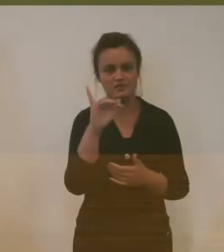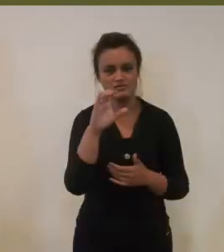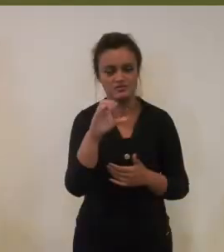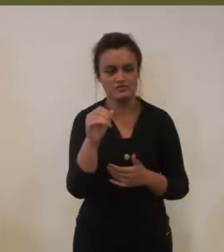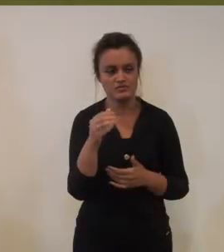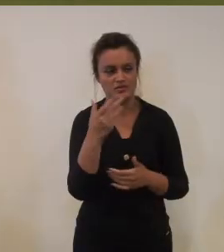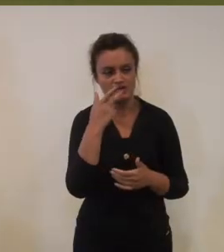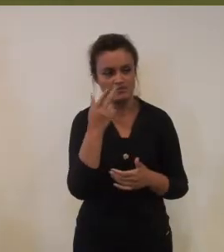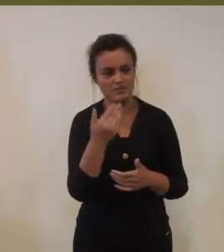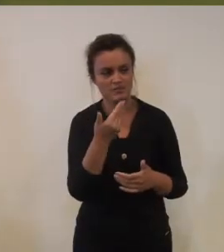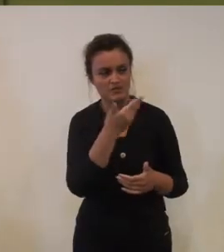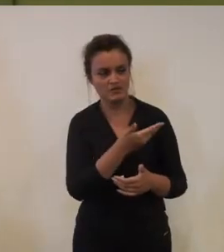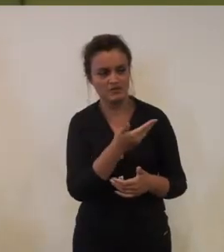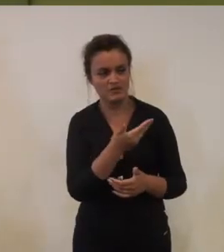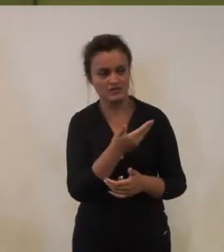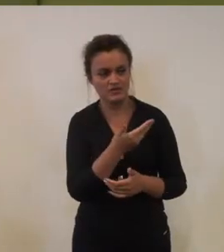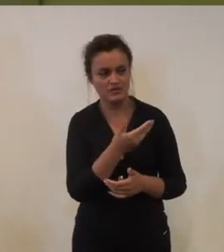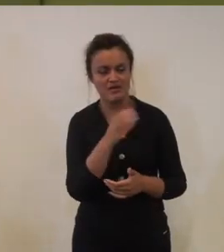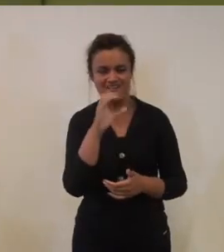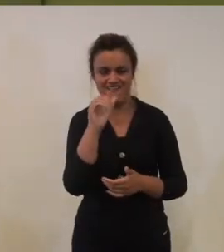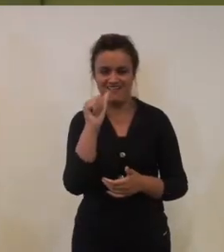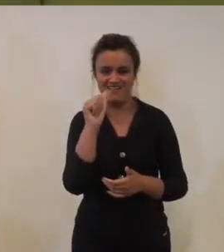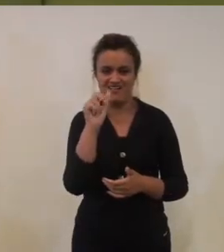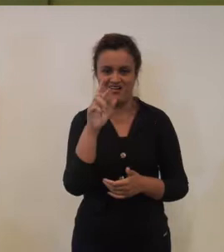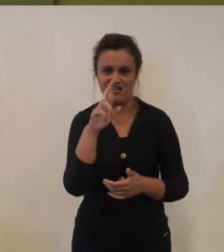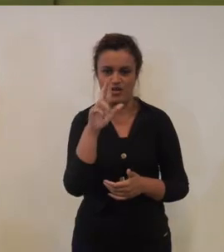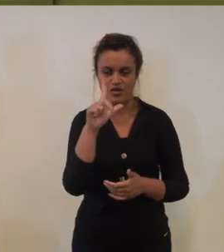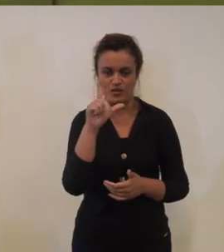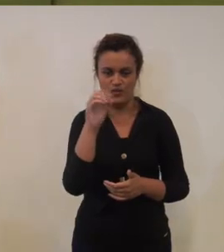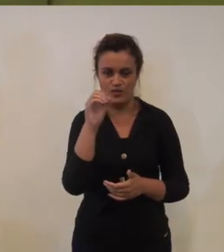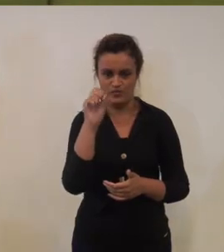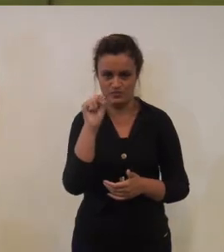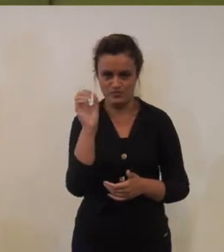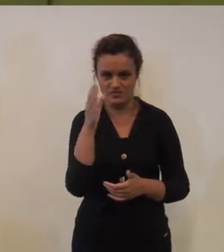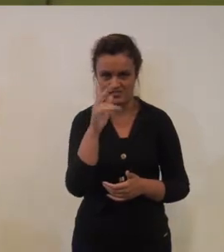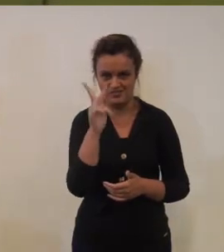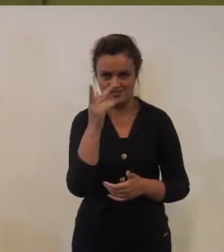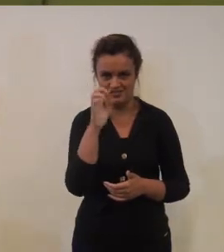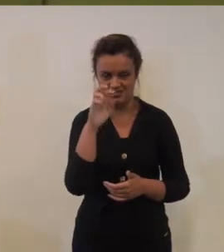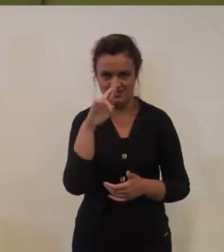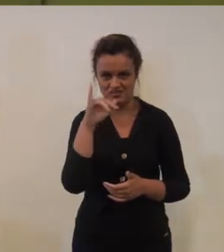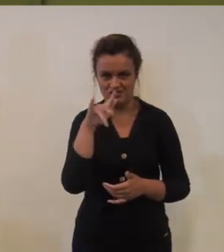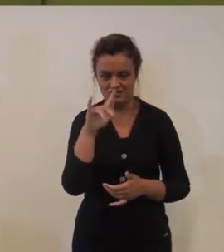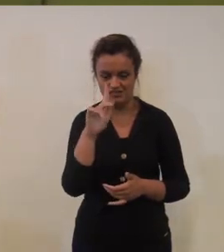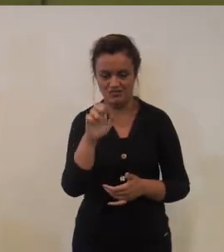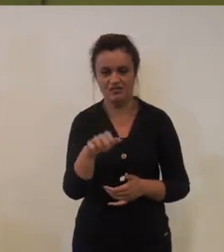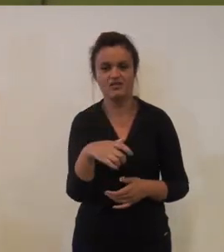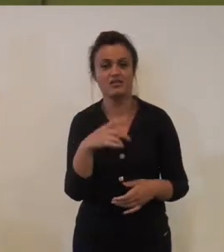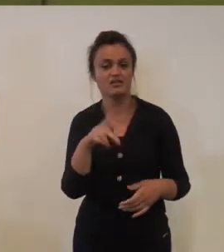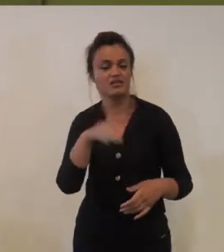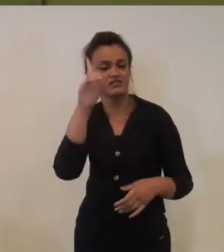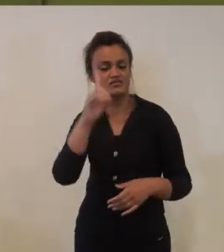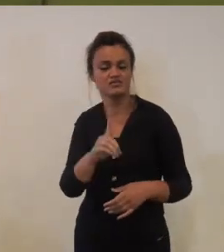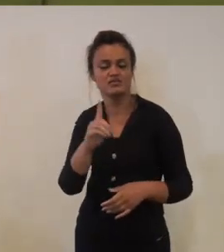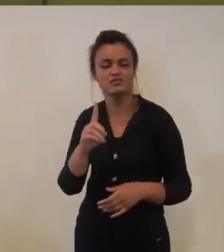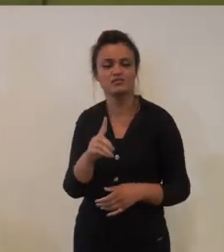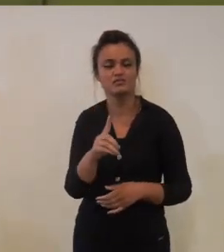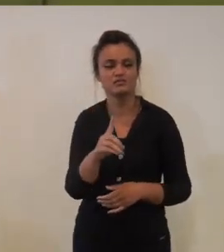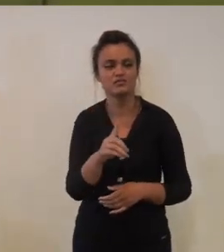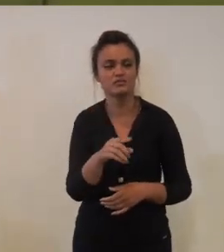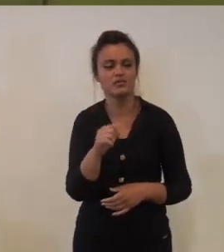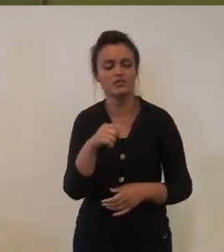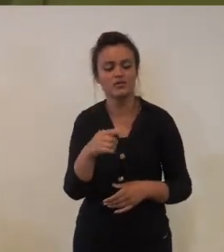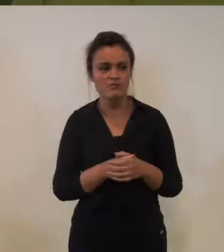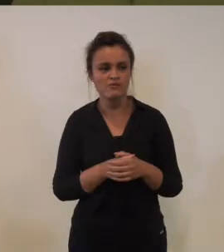Então, imediatamente a palavra ao Carlos Henrique Fialho Mussi, que é diretor do escritório da CEPAL no Brasil